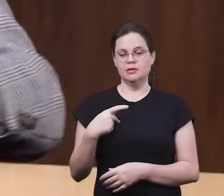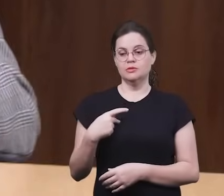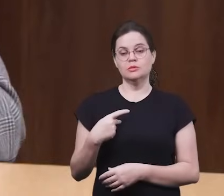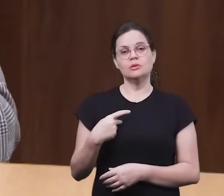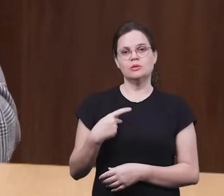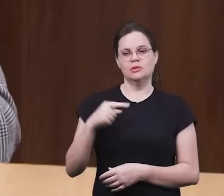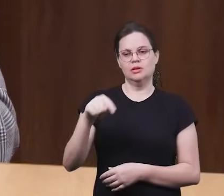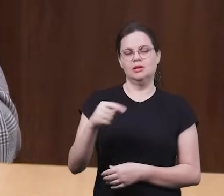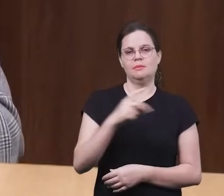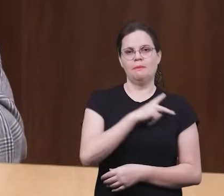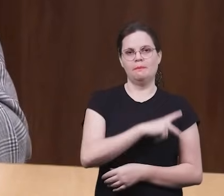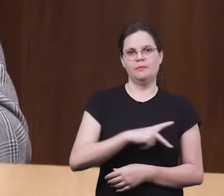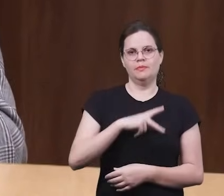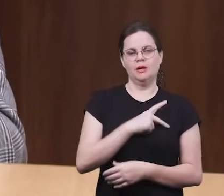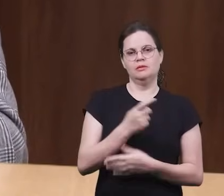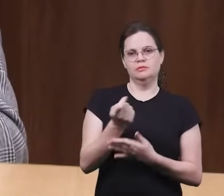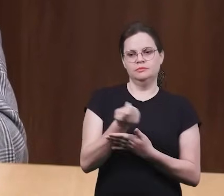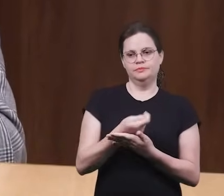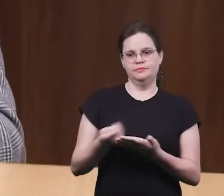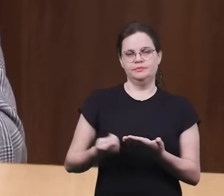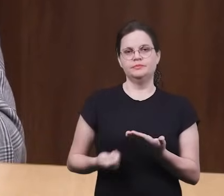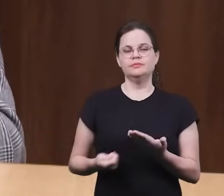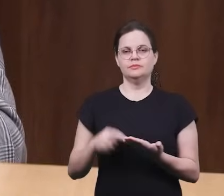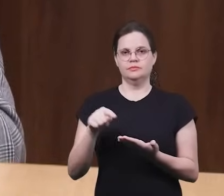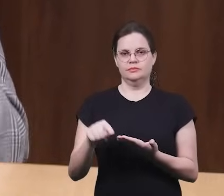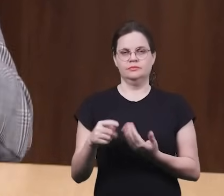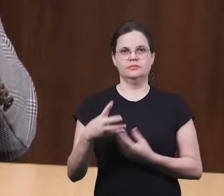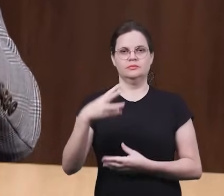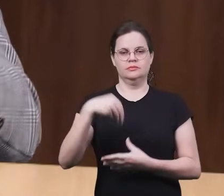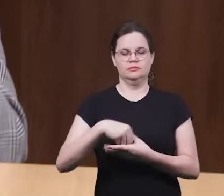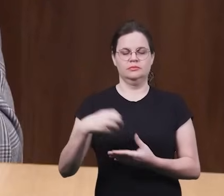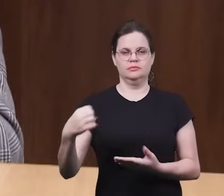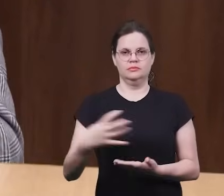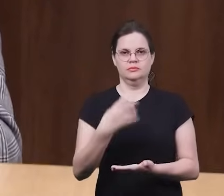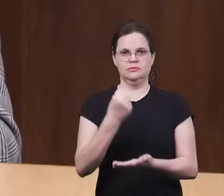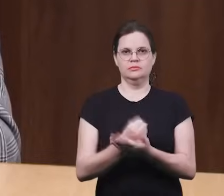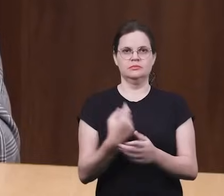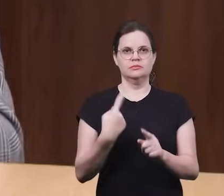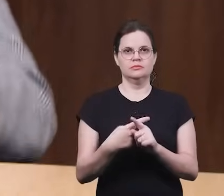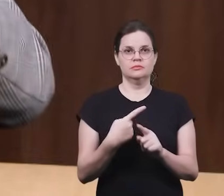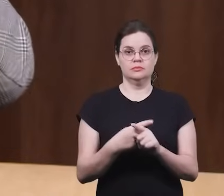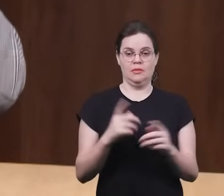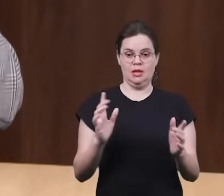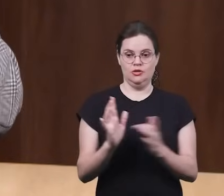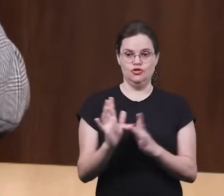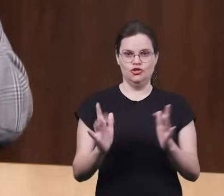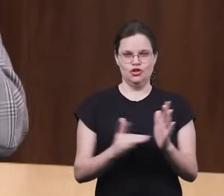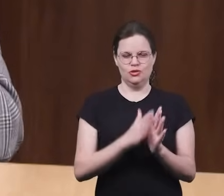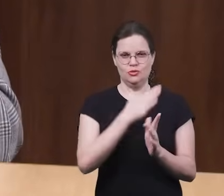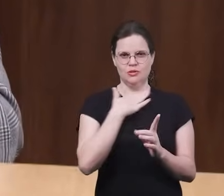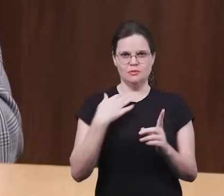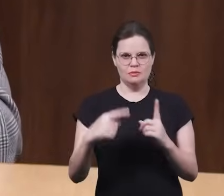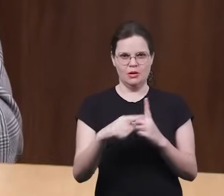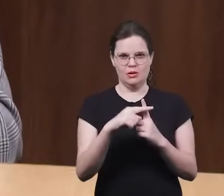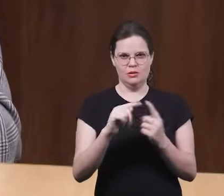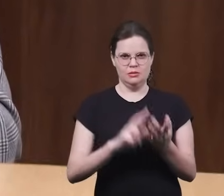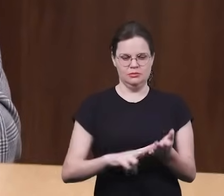descrito pelo Senhor Jesus, logo depois da ressurreição, quando ele aparece aos discípulos, quando ele fala a